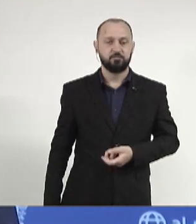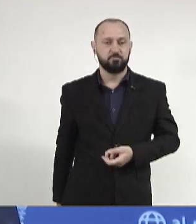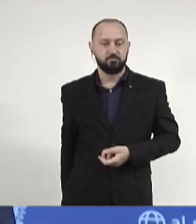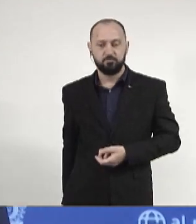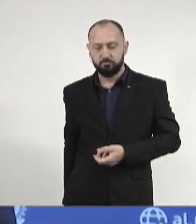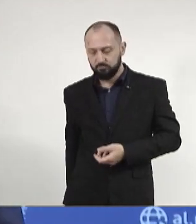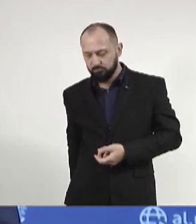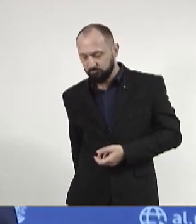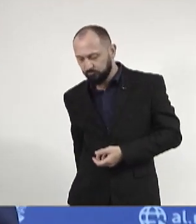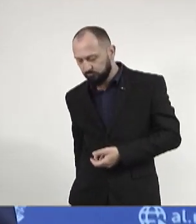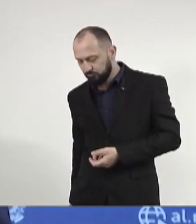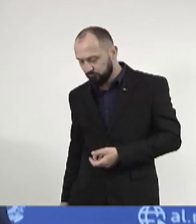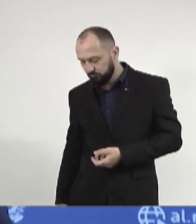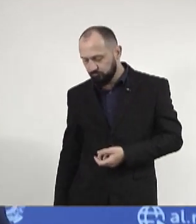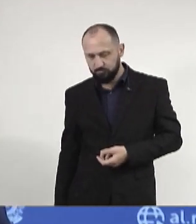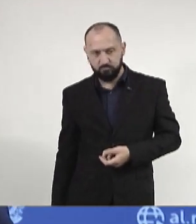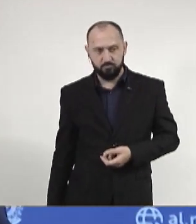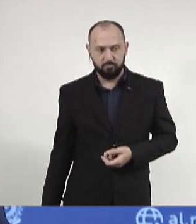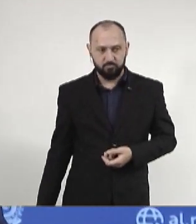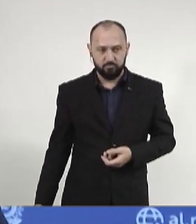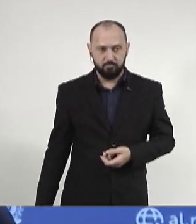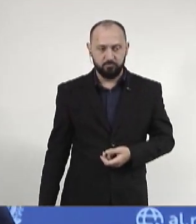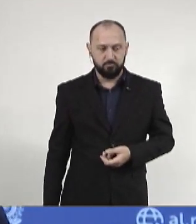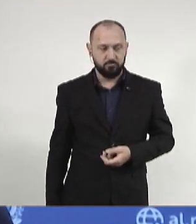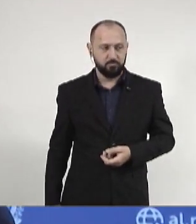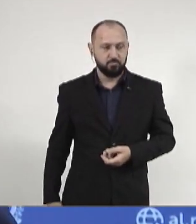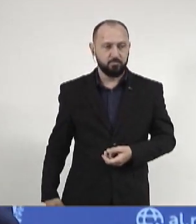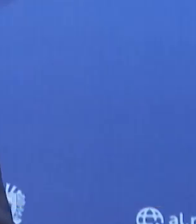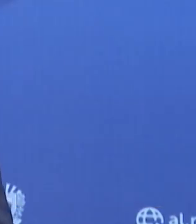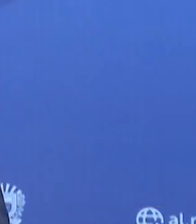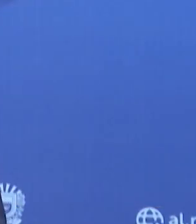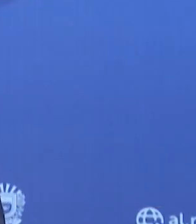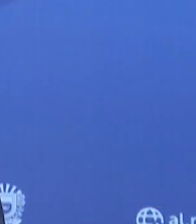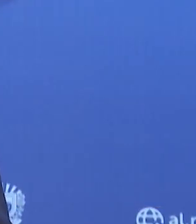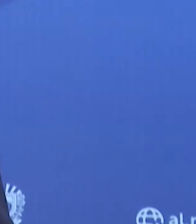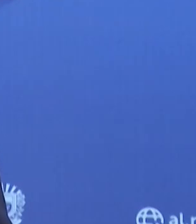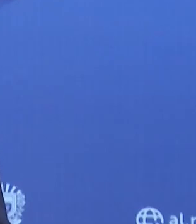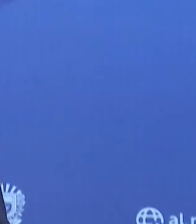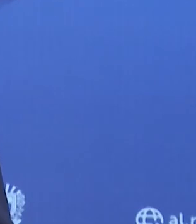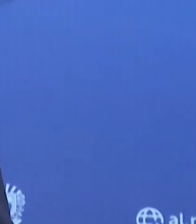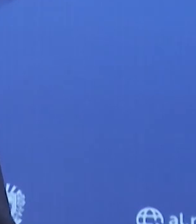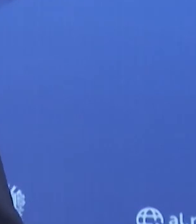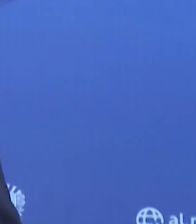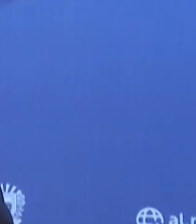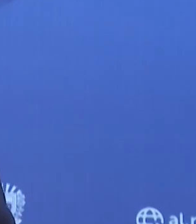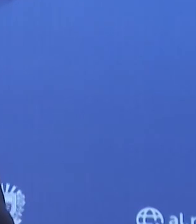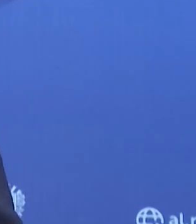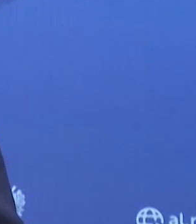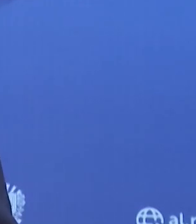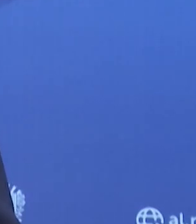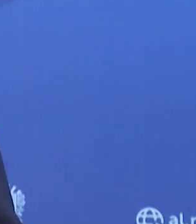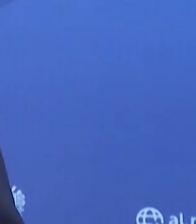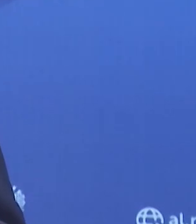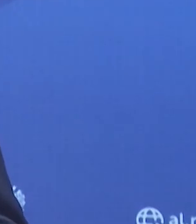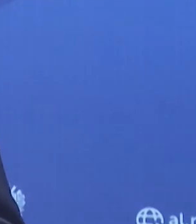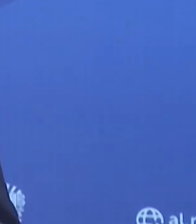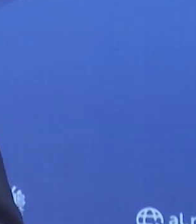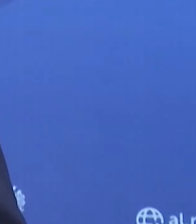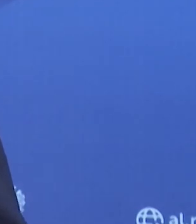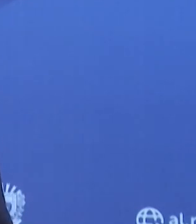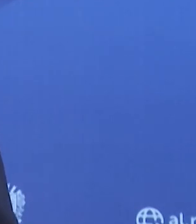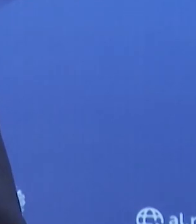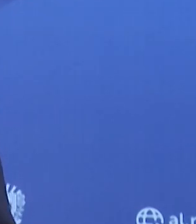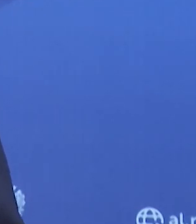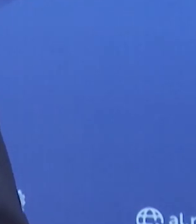foi instituída pelo nosso presidente Gerson Claro e é composta por mim, pelo deputado Renato Câmara e pelo deputado Caravina. Qual